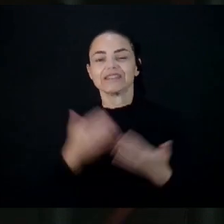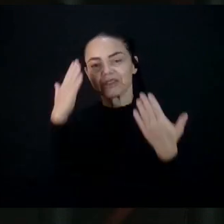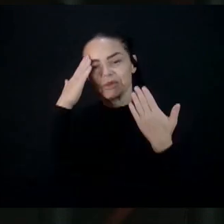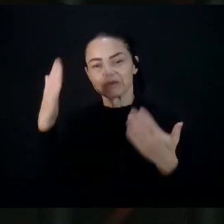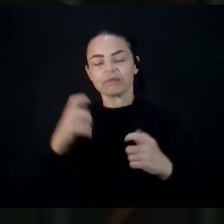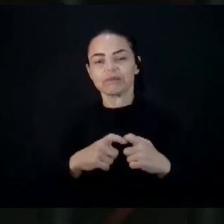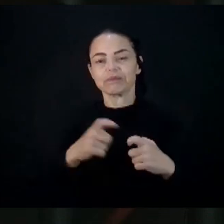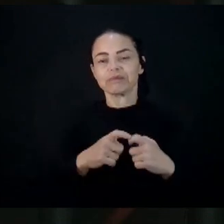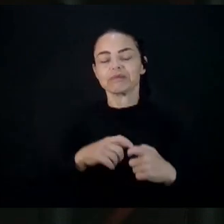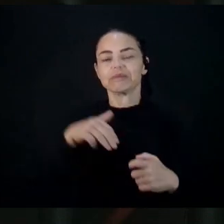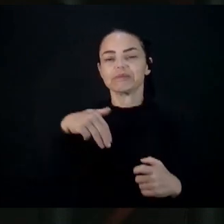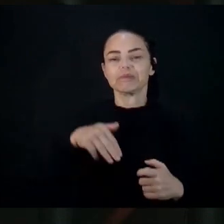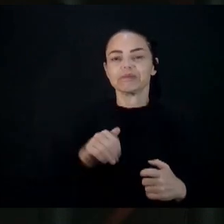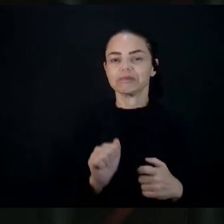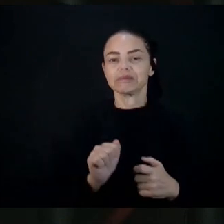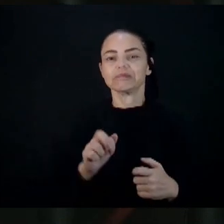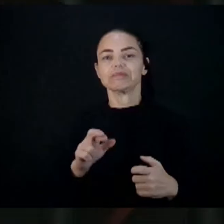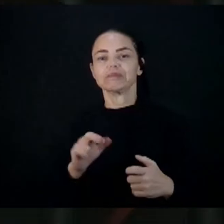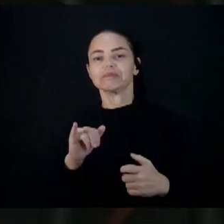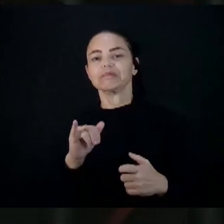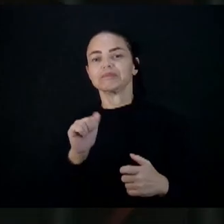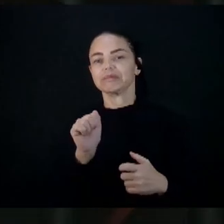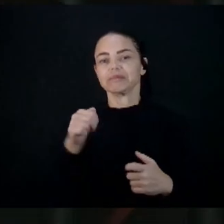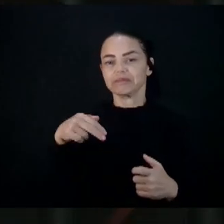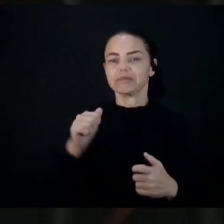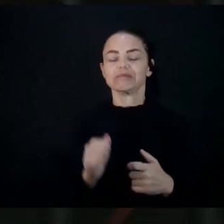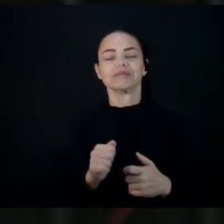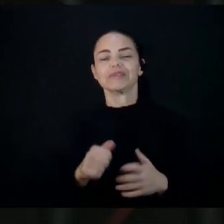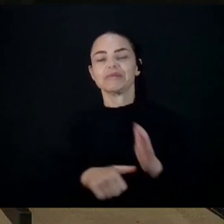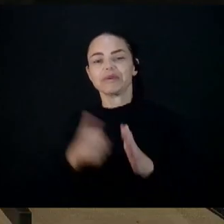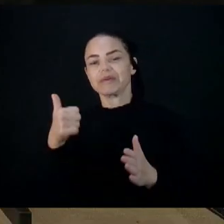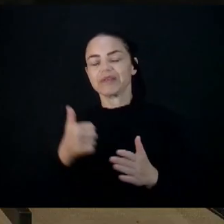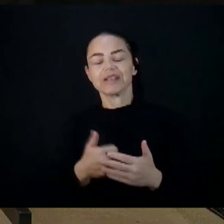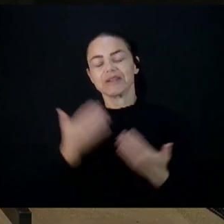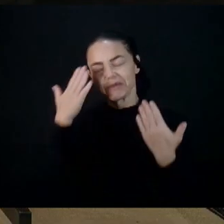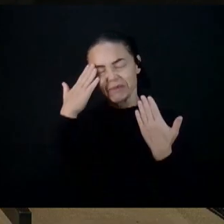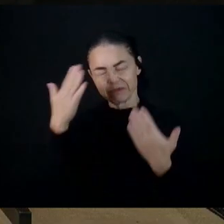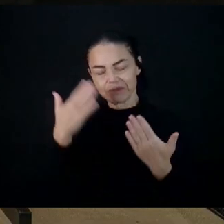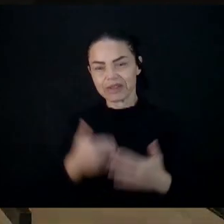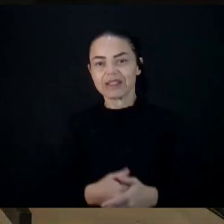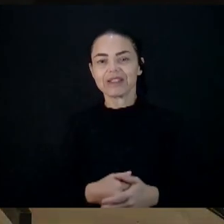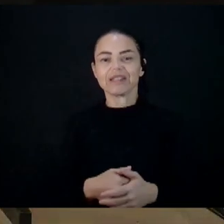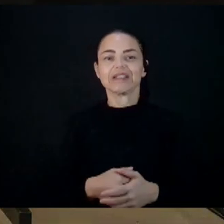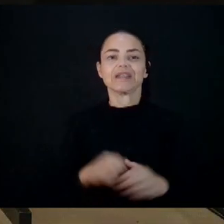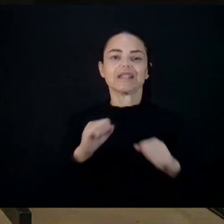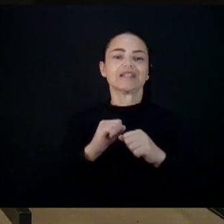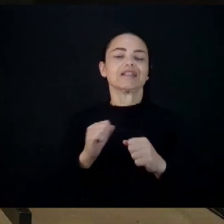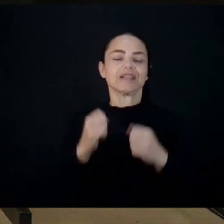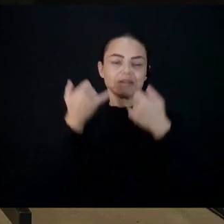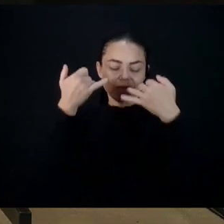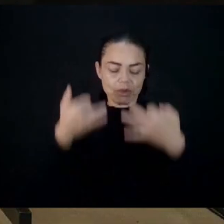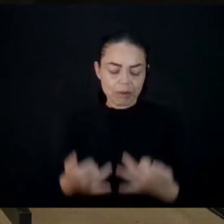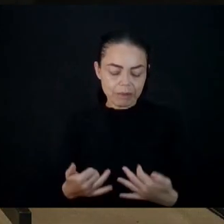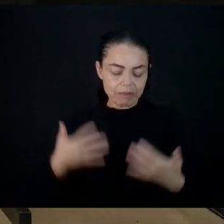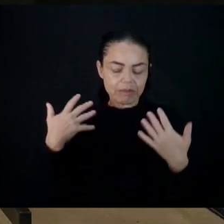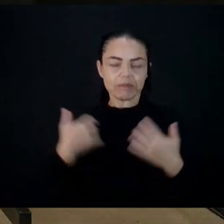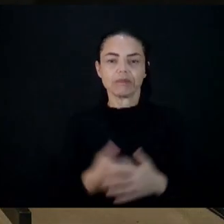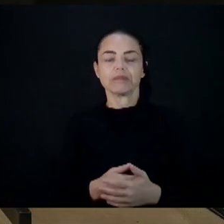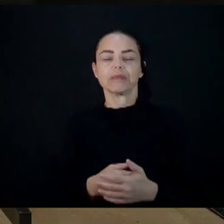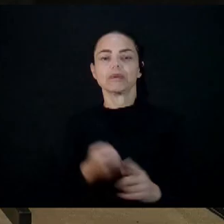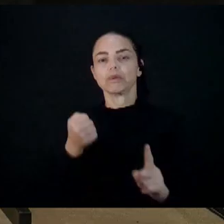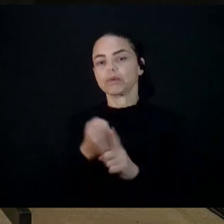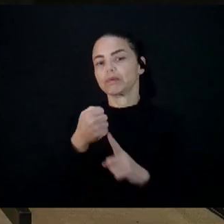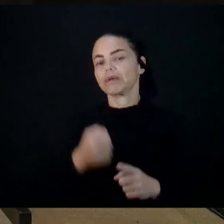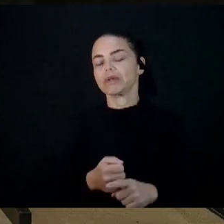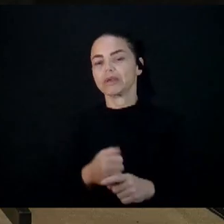doutora Mariana. Primeira vez aqui no programa, acho que é a primeira de muitas, né? Acho que esclareceu bastante a questão do impacto, né, do consumo